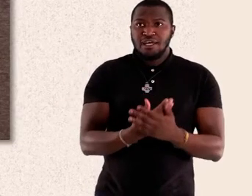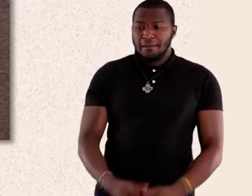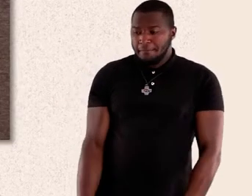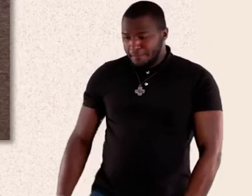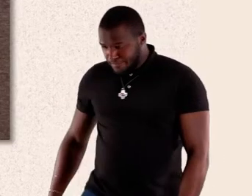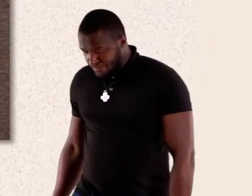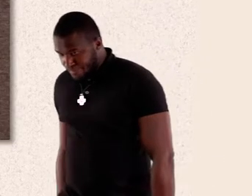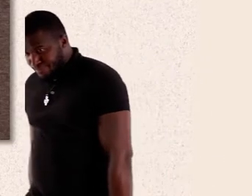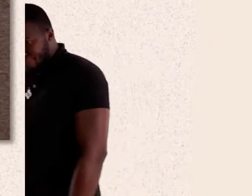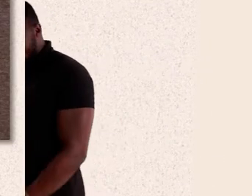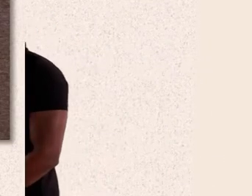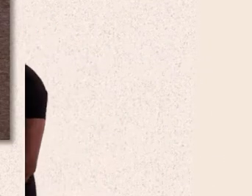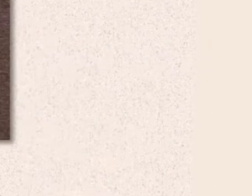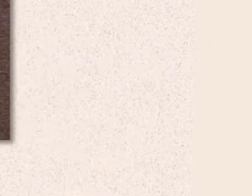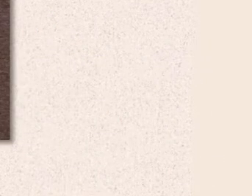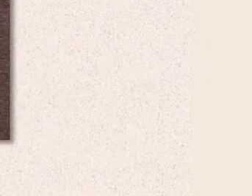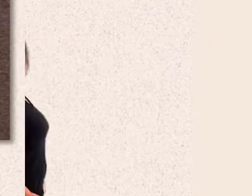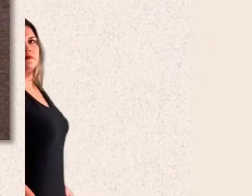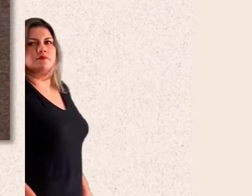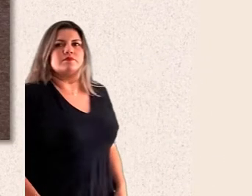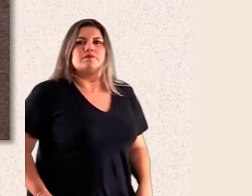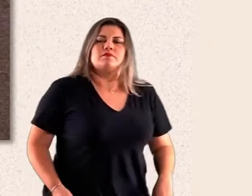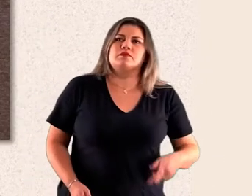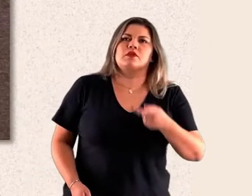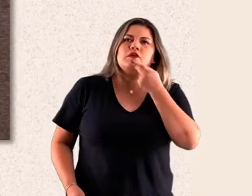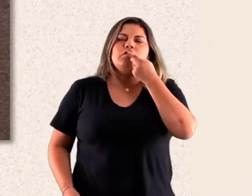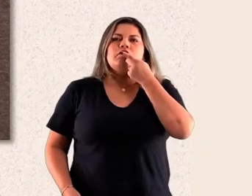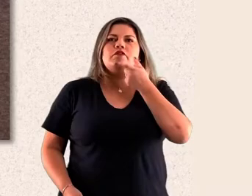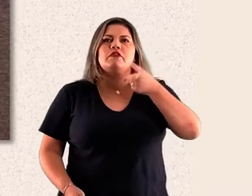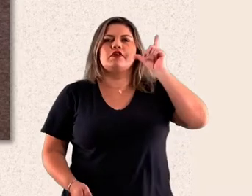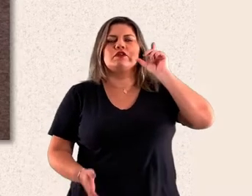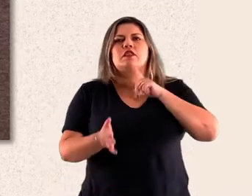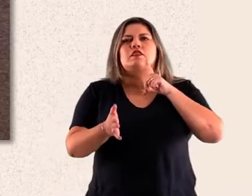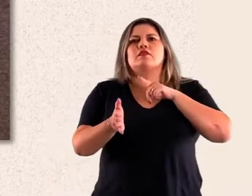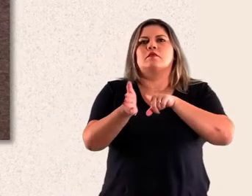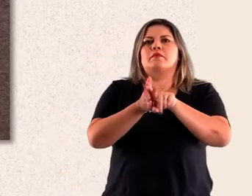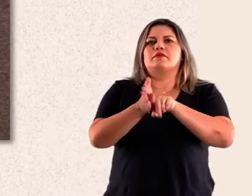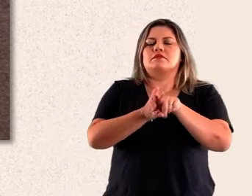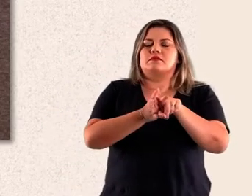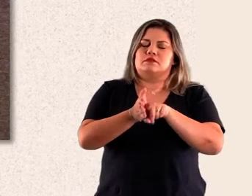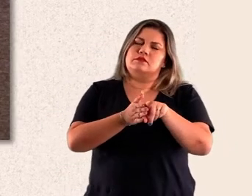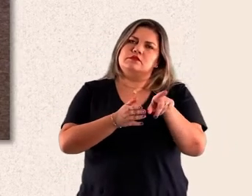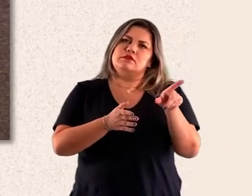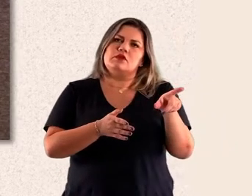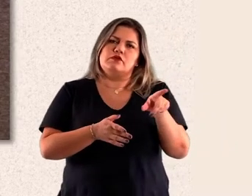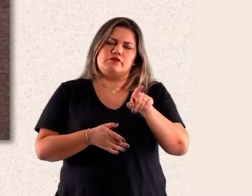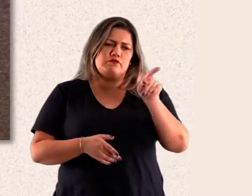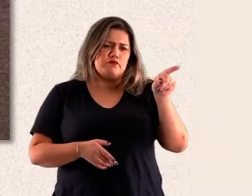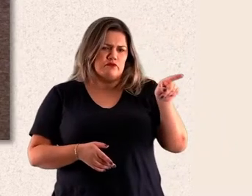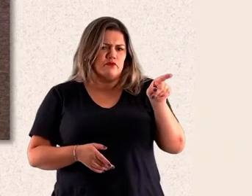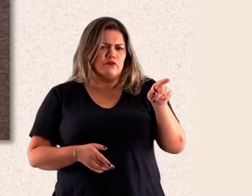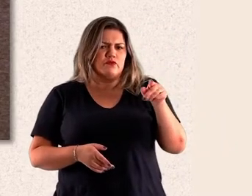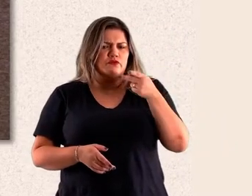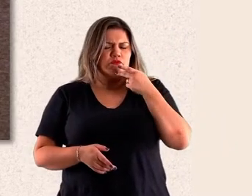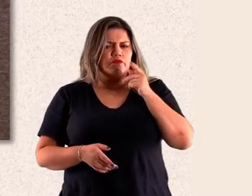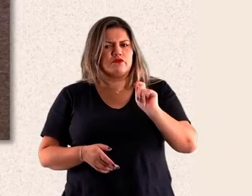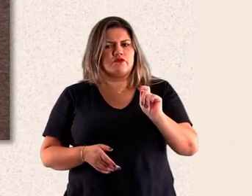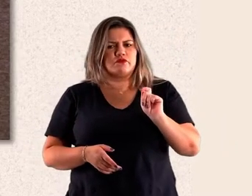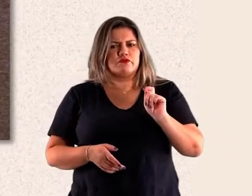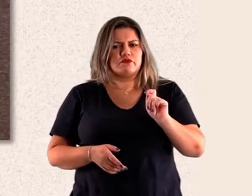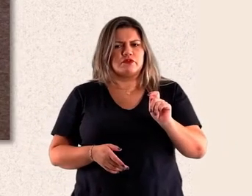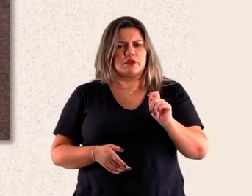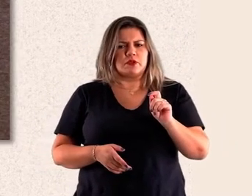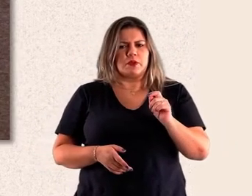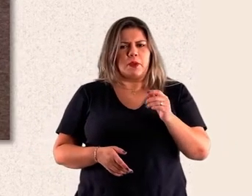metanálise que que eu disse tem uma pesquisa da hora que eu você e eles falam a